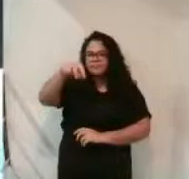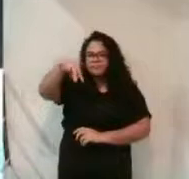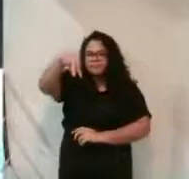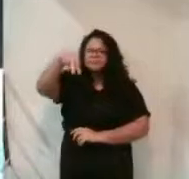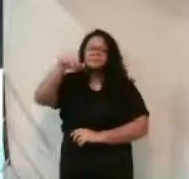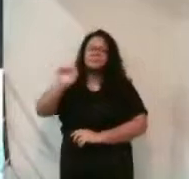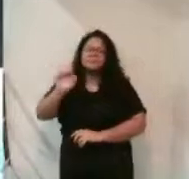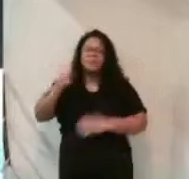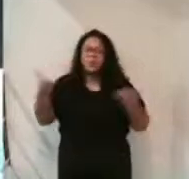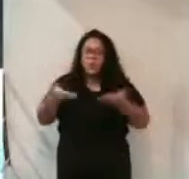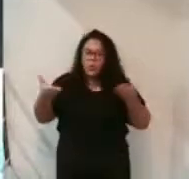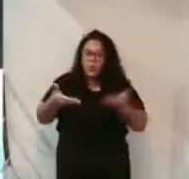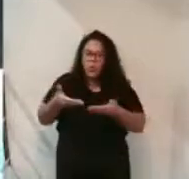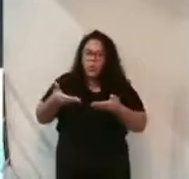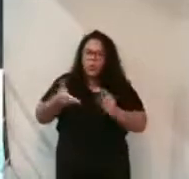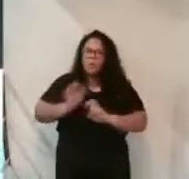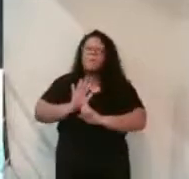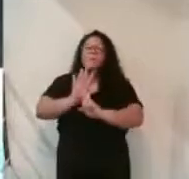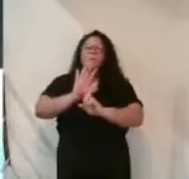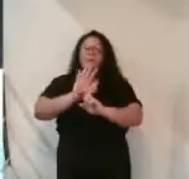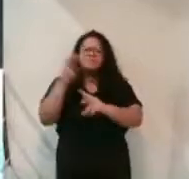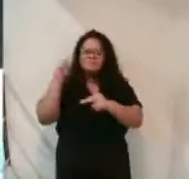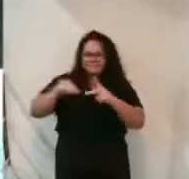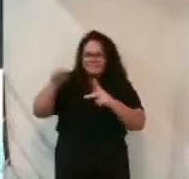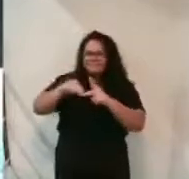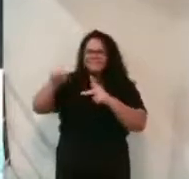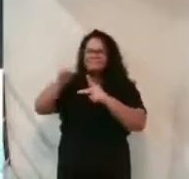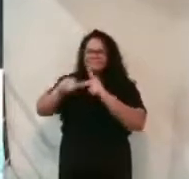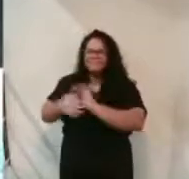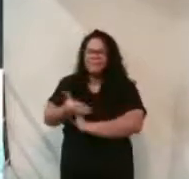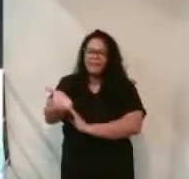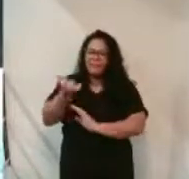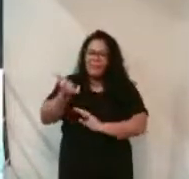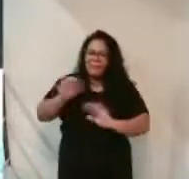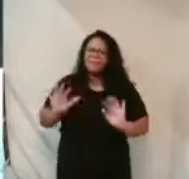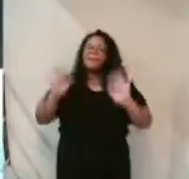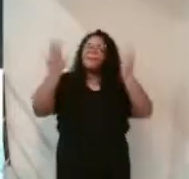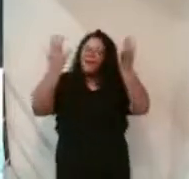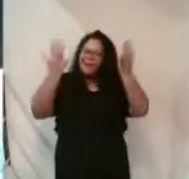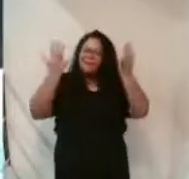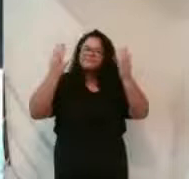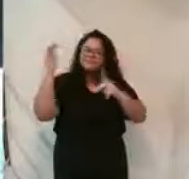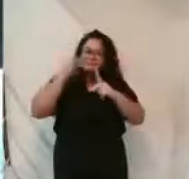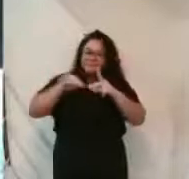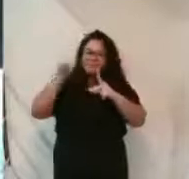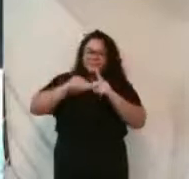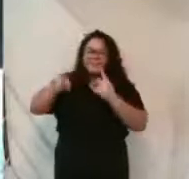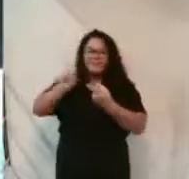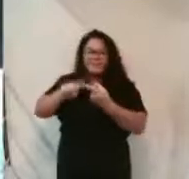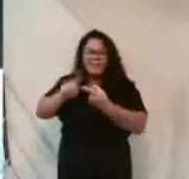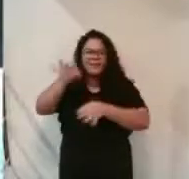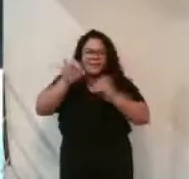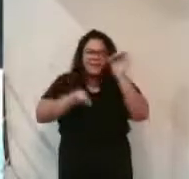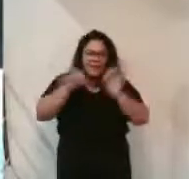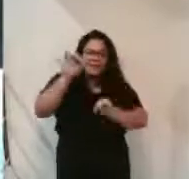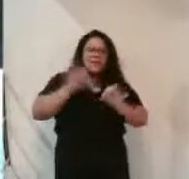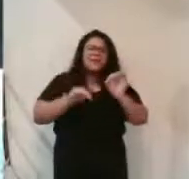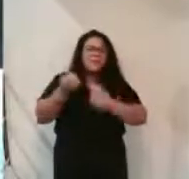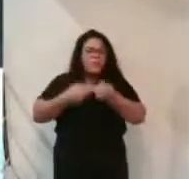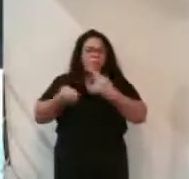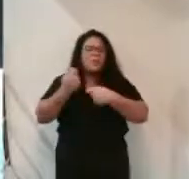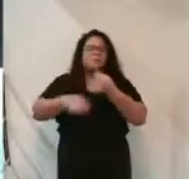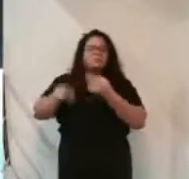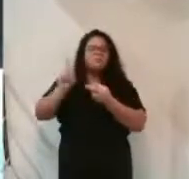do Ministério Público, que a gente tem acompanhado, né? Assim como o Tribunal de Contas, assim como na CPRH, lá